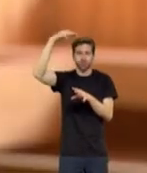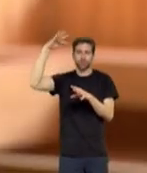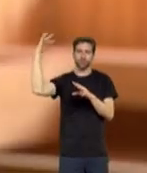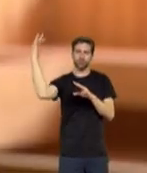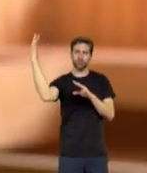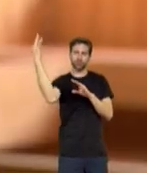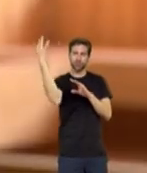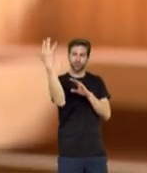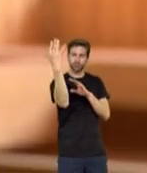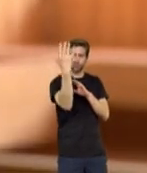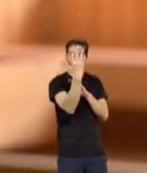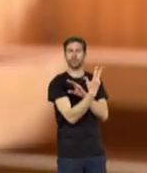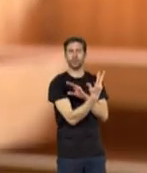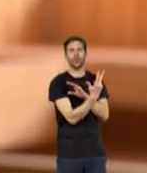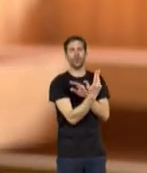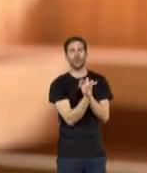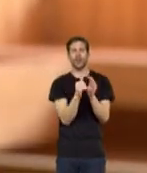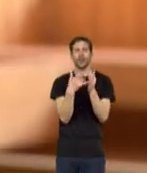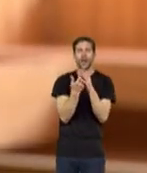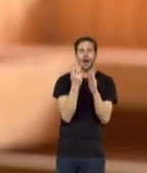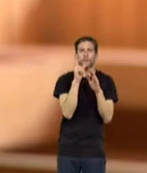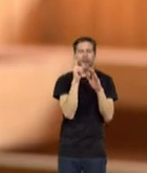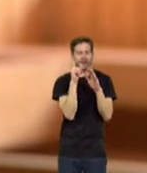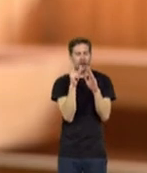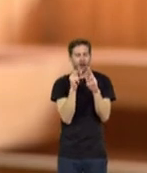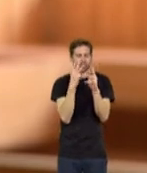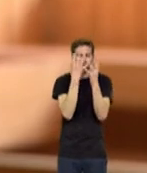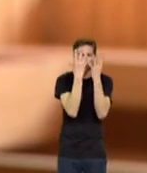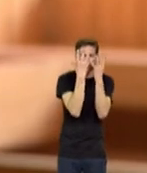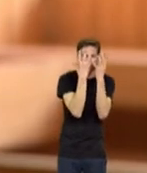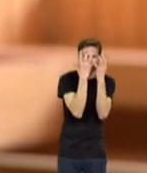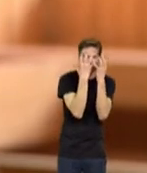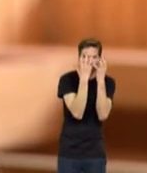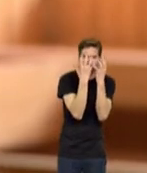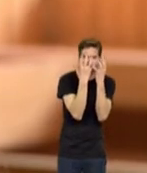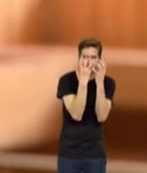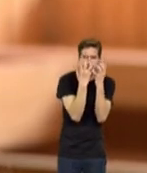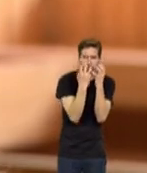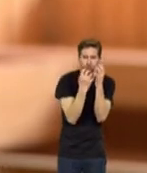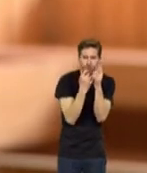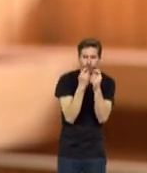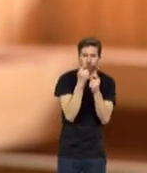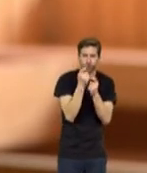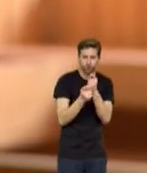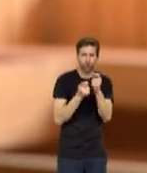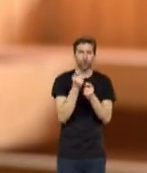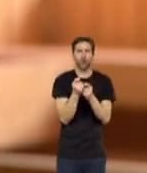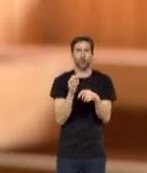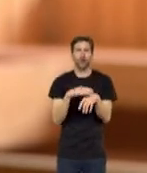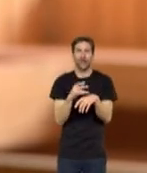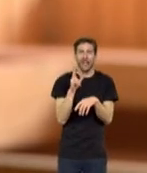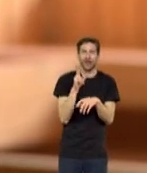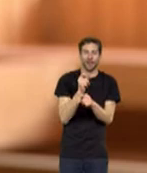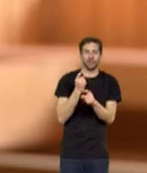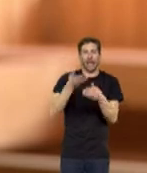desta olaria e então começava a pouco e pouco a pôr as madeiras todas de castanho escuro. A origem desta madeira não é escura, é